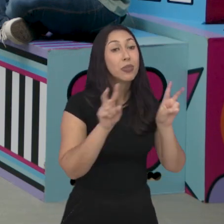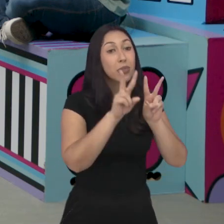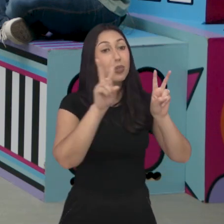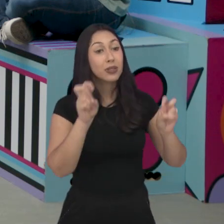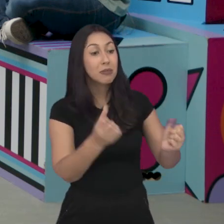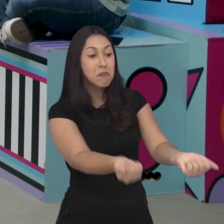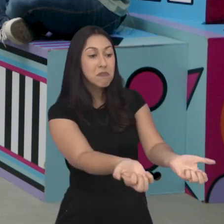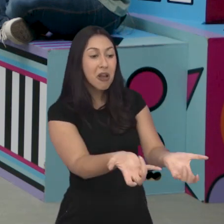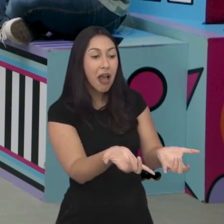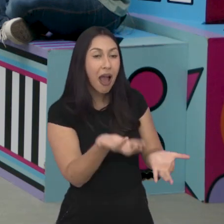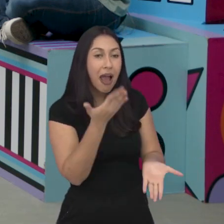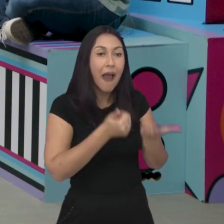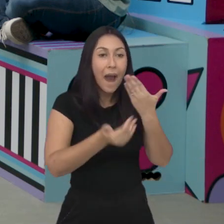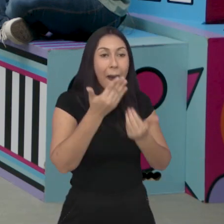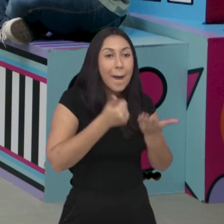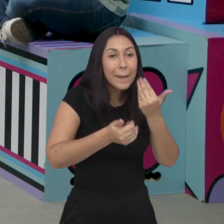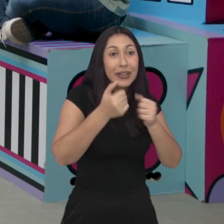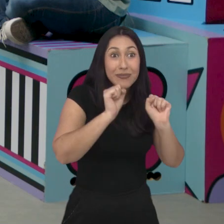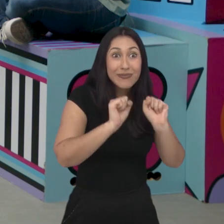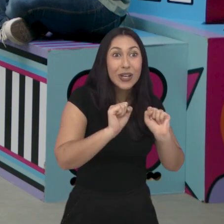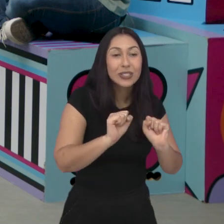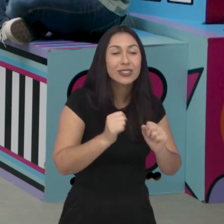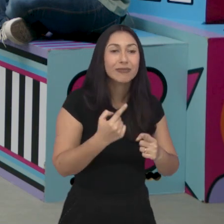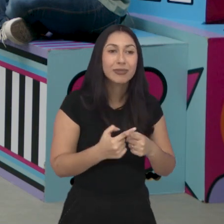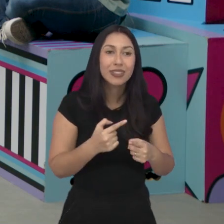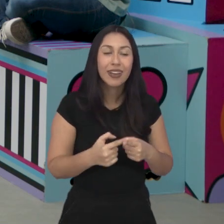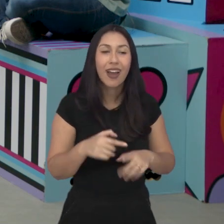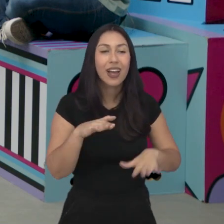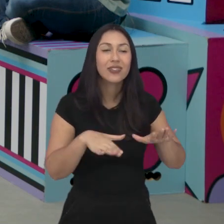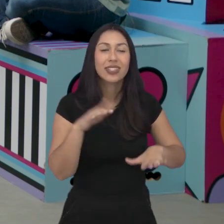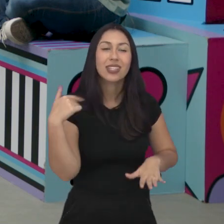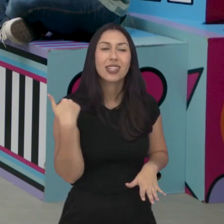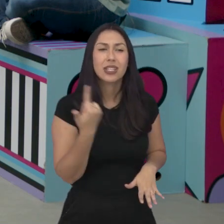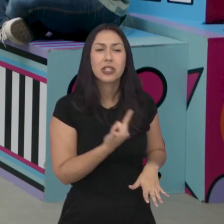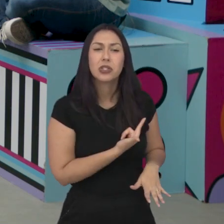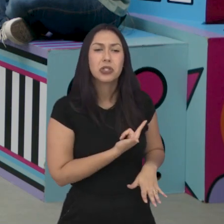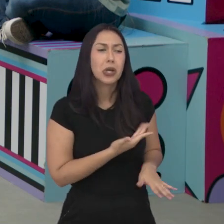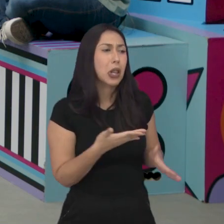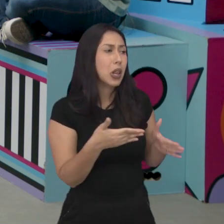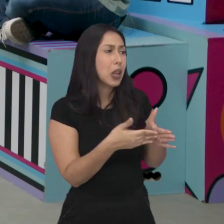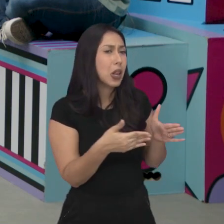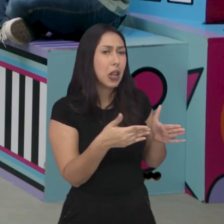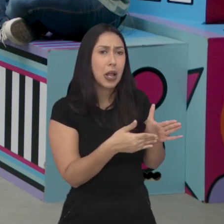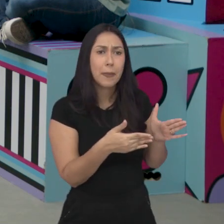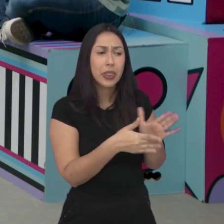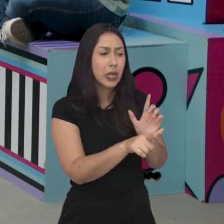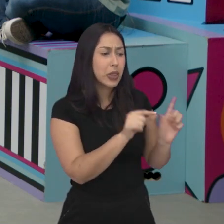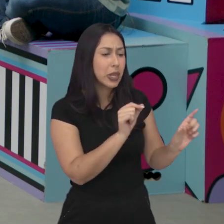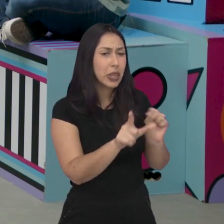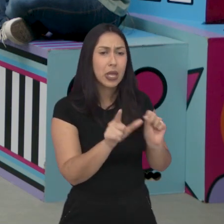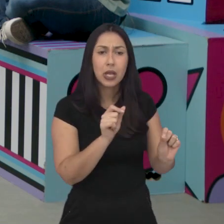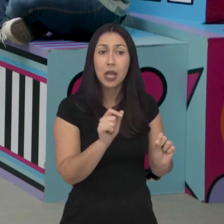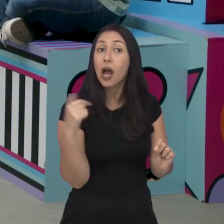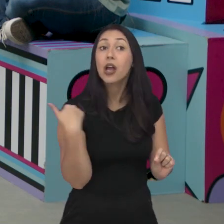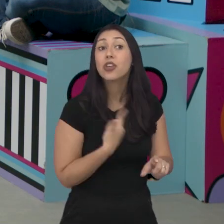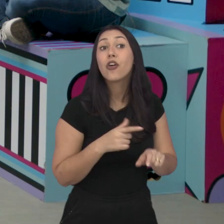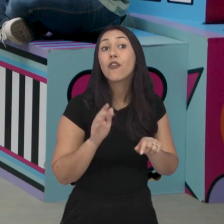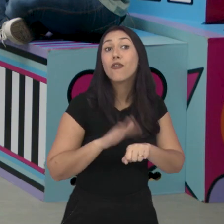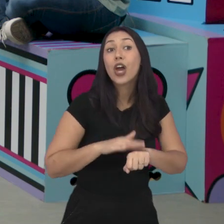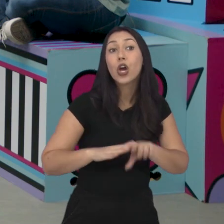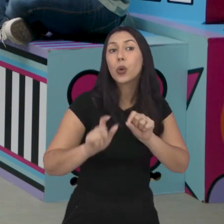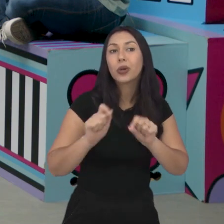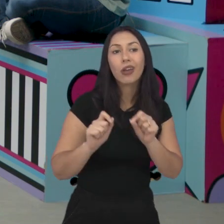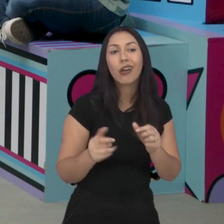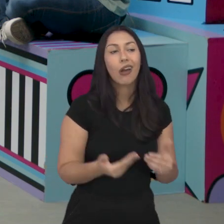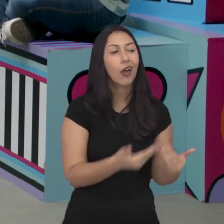essa questão das plantas comestíveis, porque a gente limitou esse nosso número de escolhas. A gente sabe o